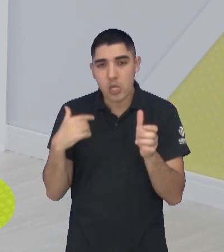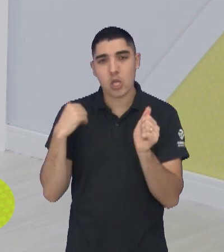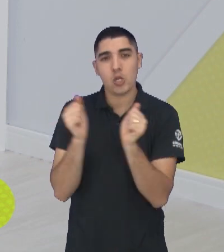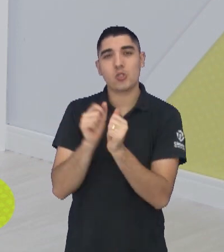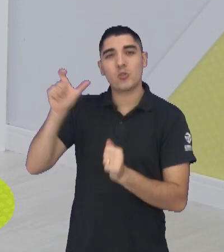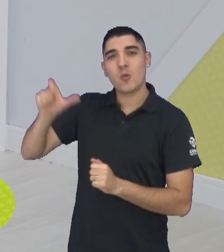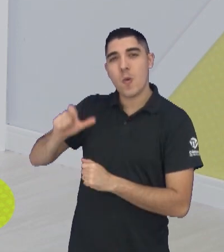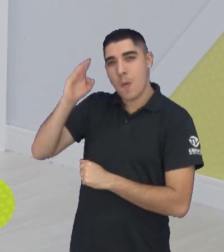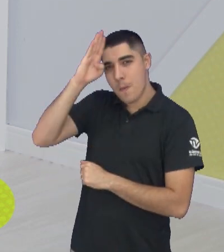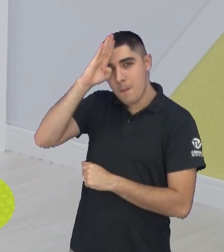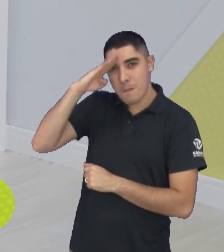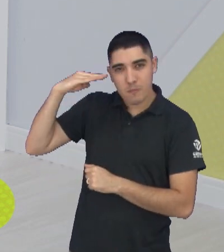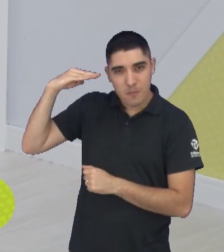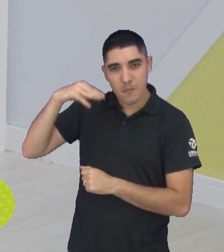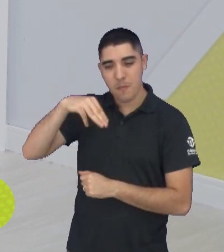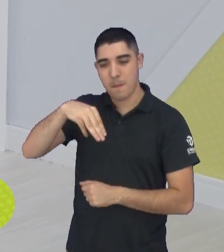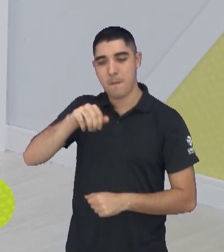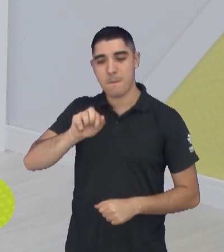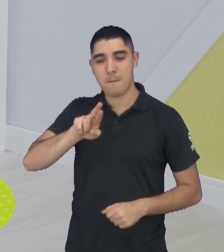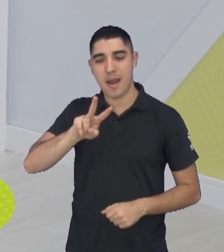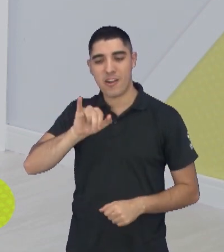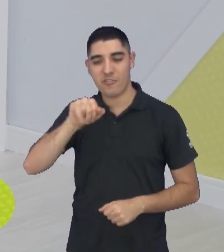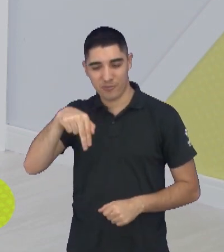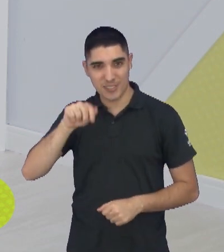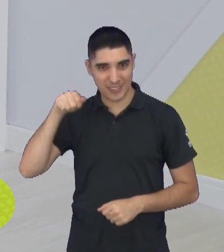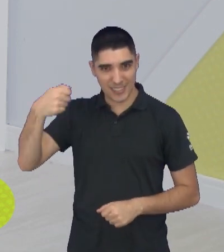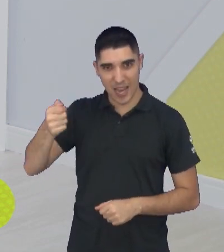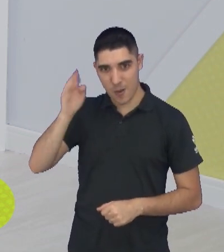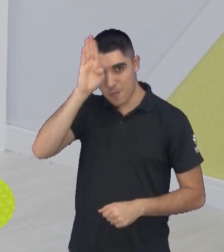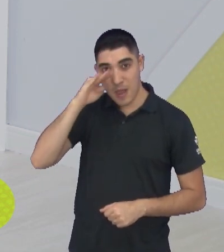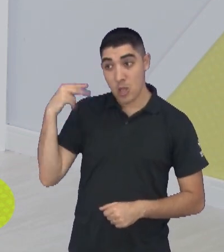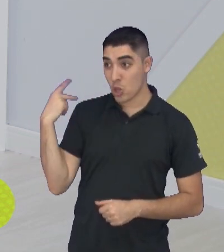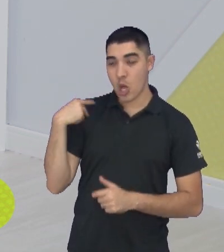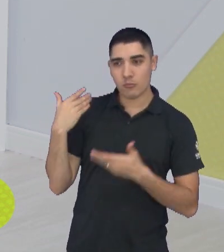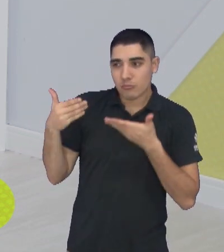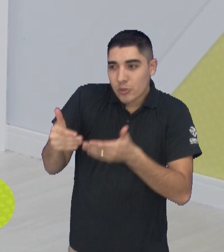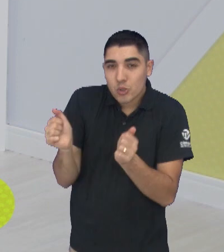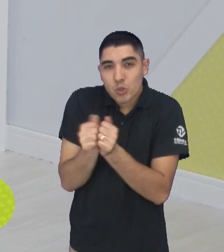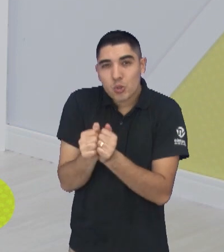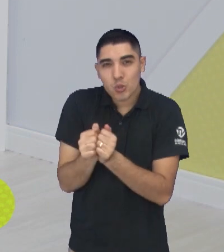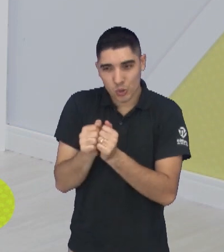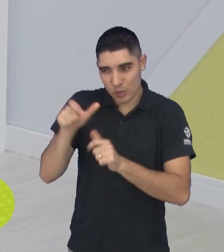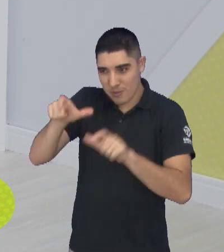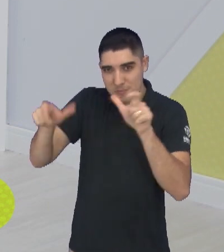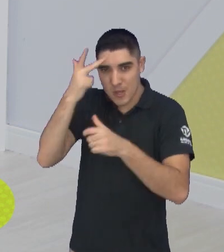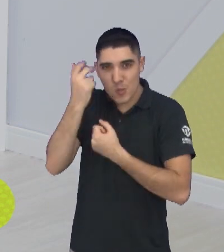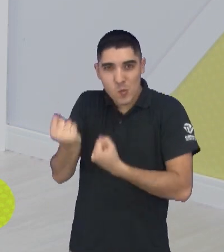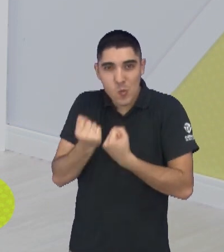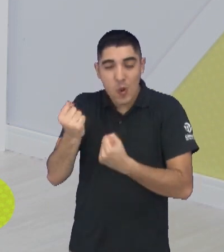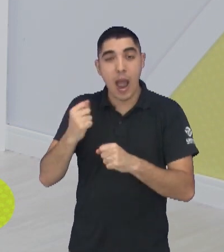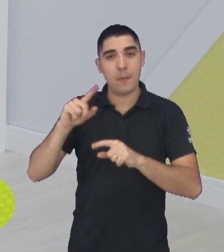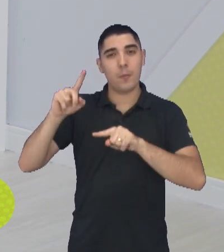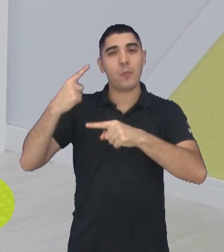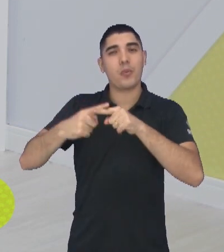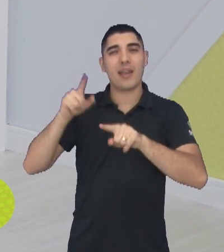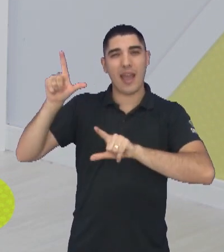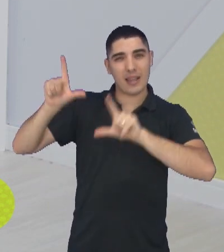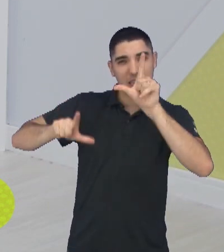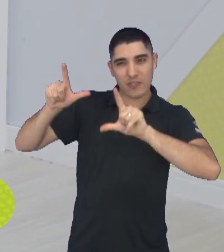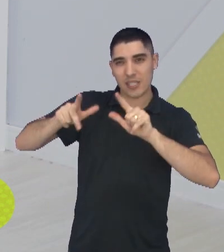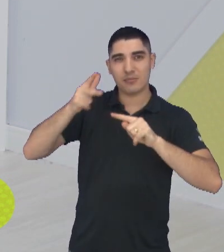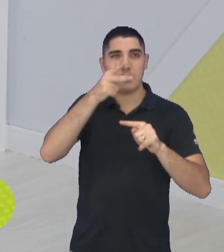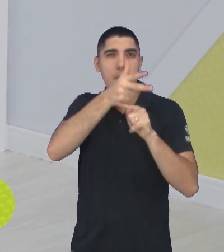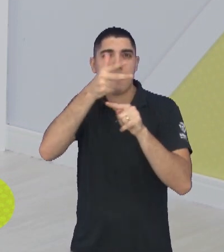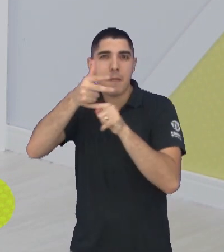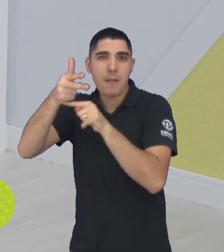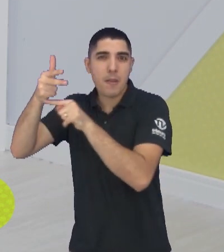Pinho, eu e o Marvin Pinho ficamos ali no meio da torcida, né? Porque tinha jogo, a transmissão da TV ocupou todos os lugares